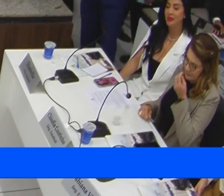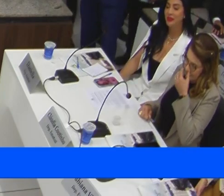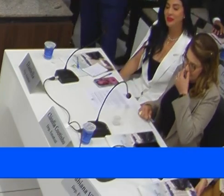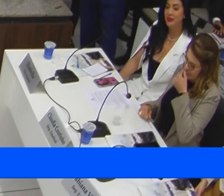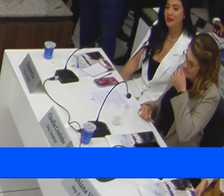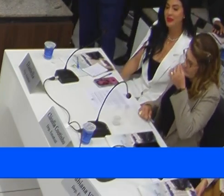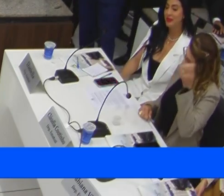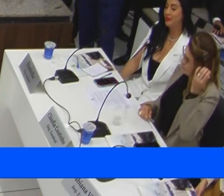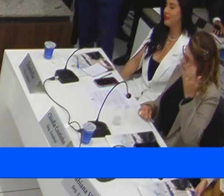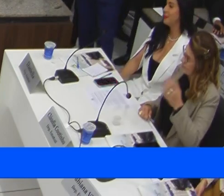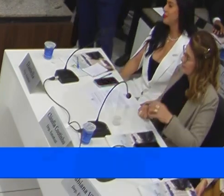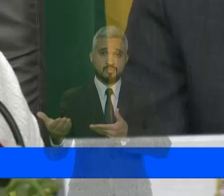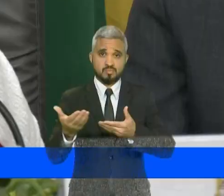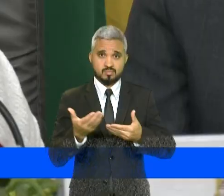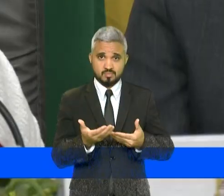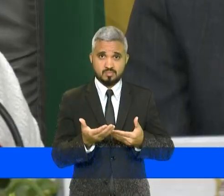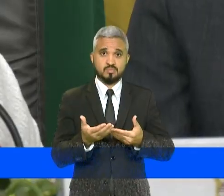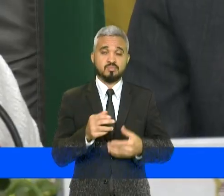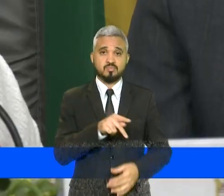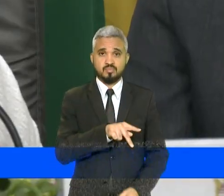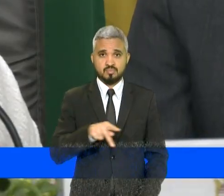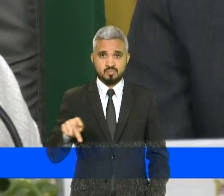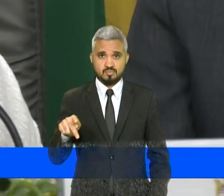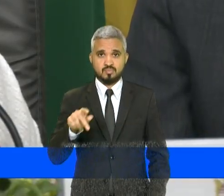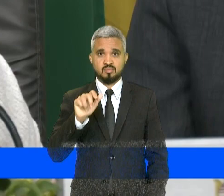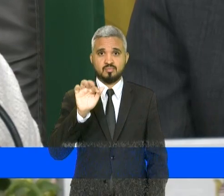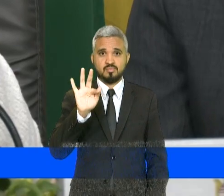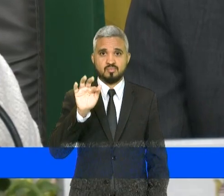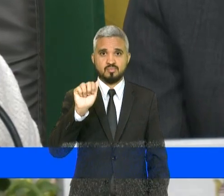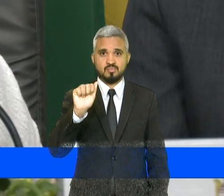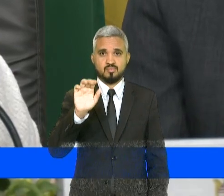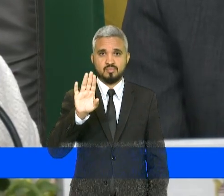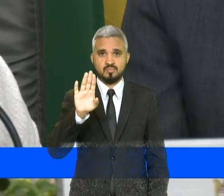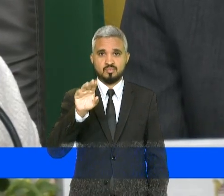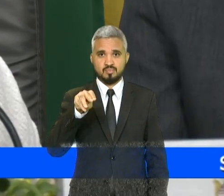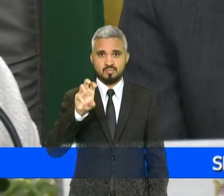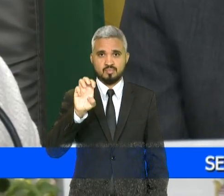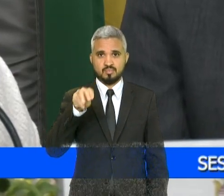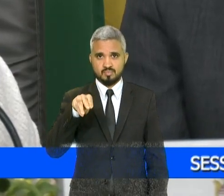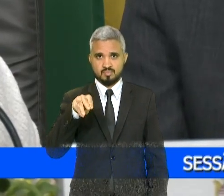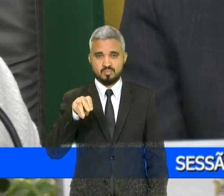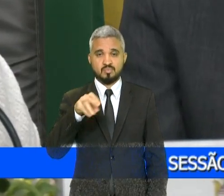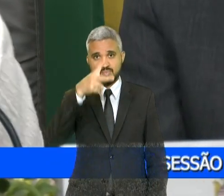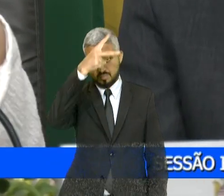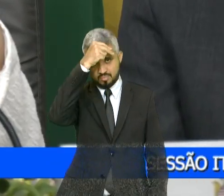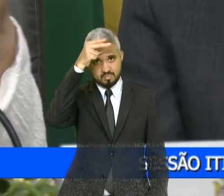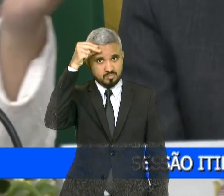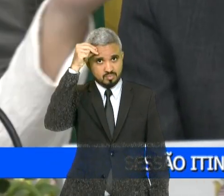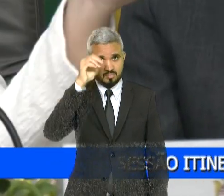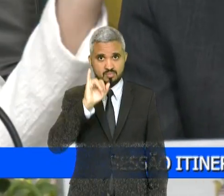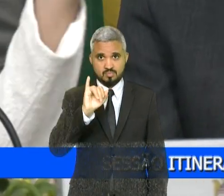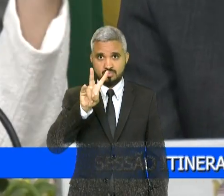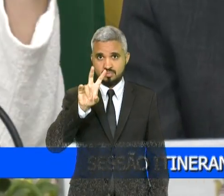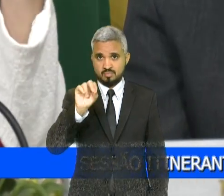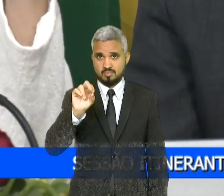Convido o presidente da FAMEN, prefeito Ivo Rezende, para comparecer